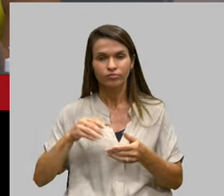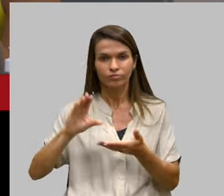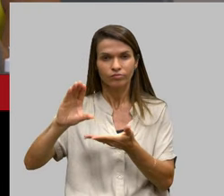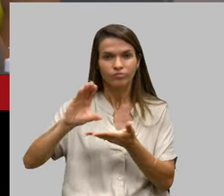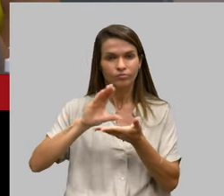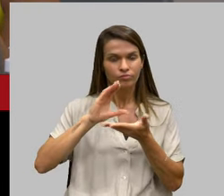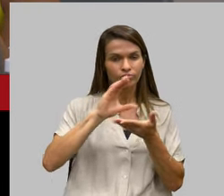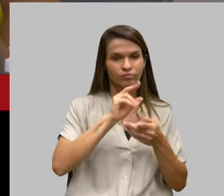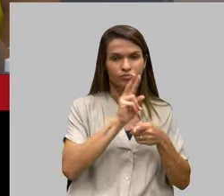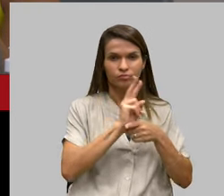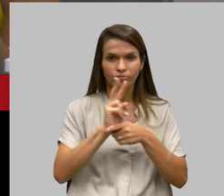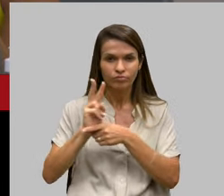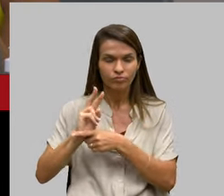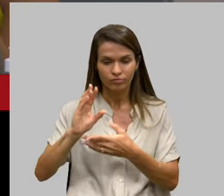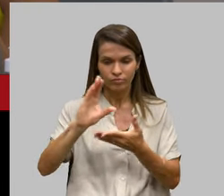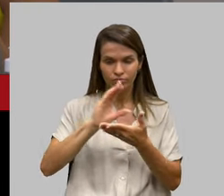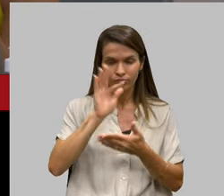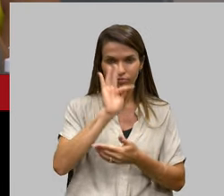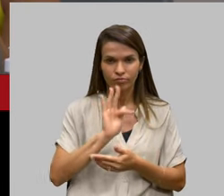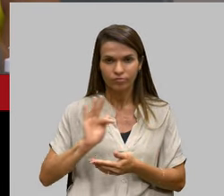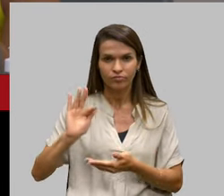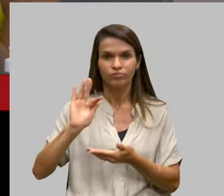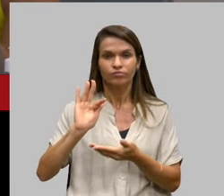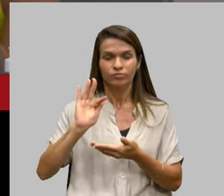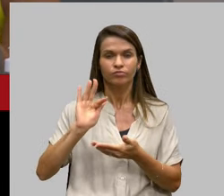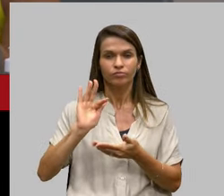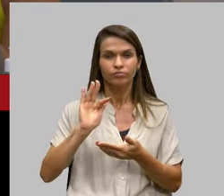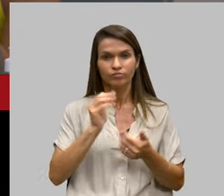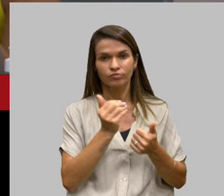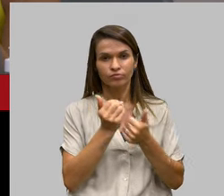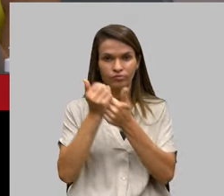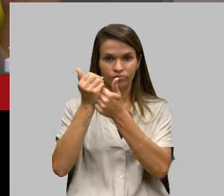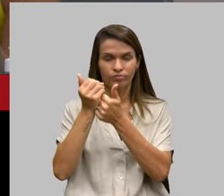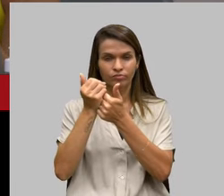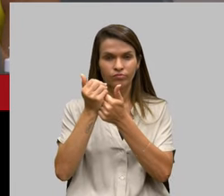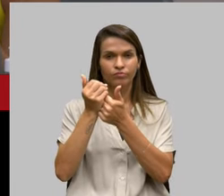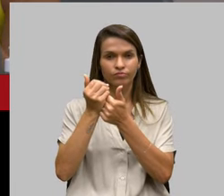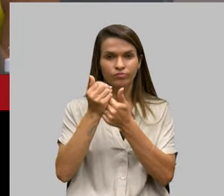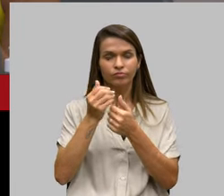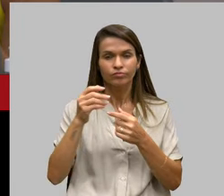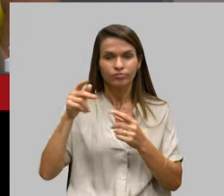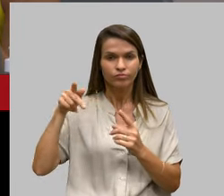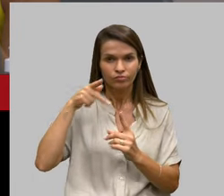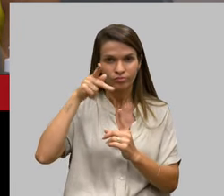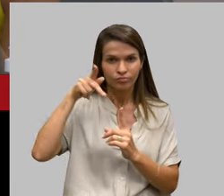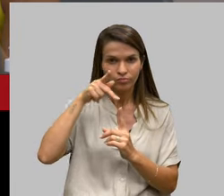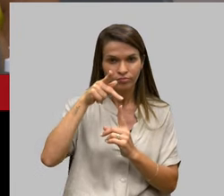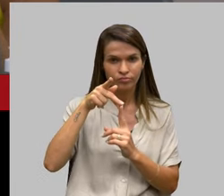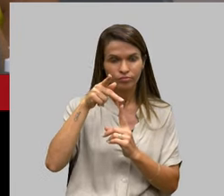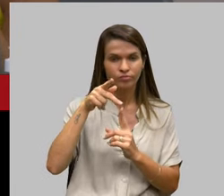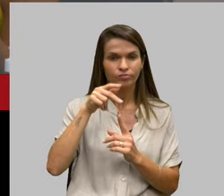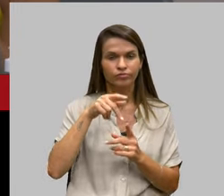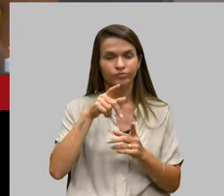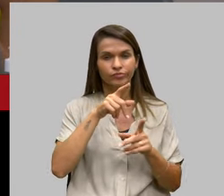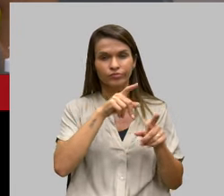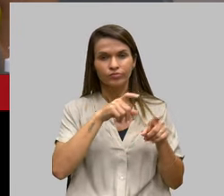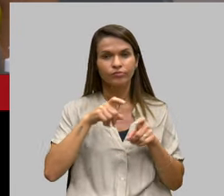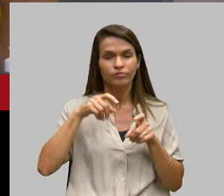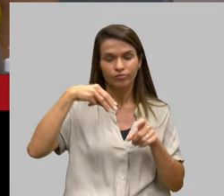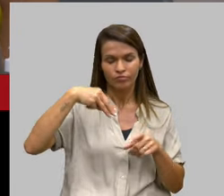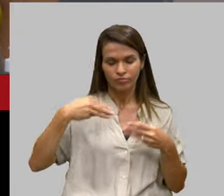fiscalização de tributos Federais e contribuições previdenciárias procurador da Fazenda Nacional controle interno Ministério